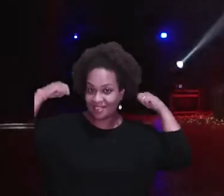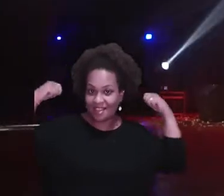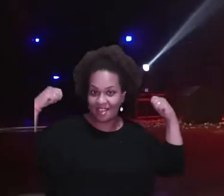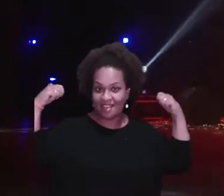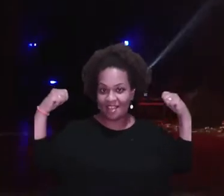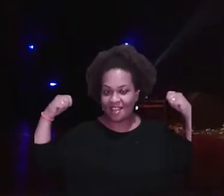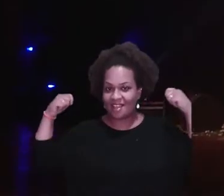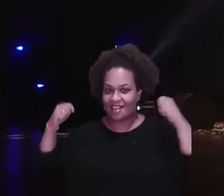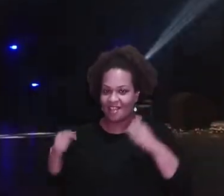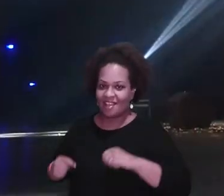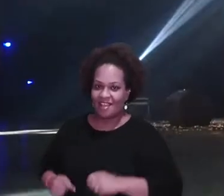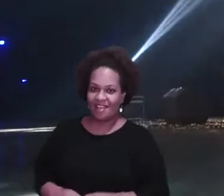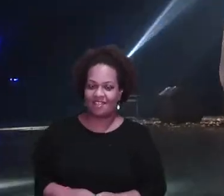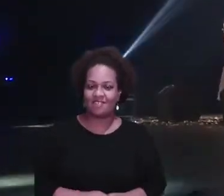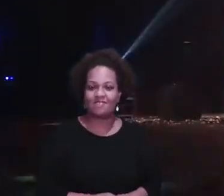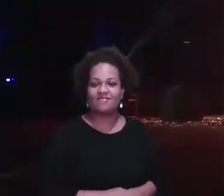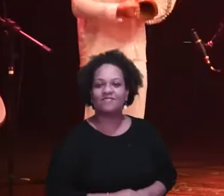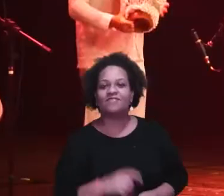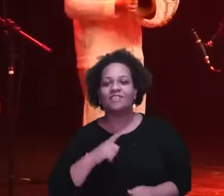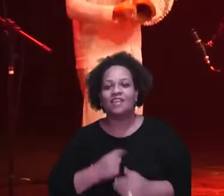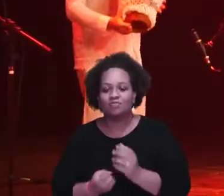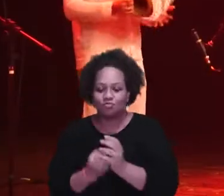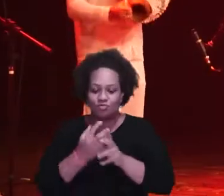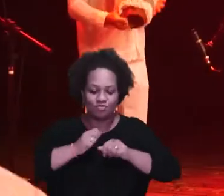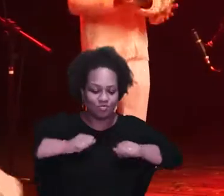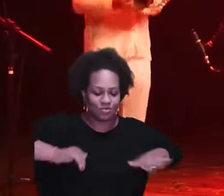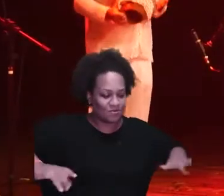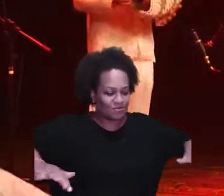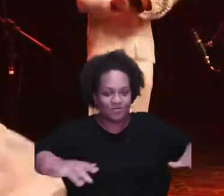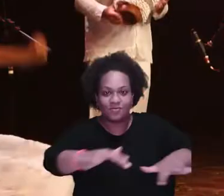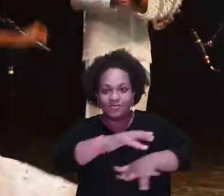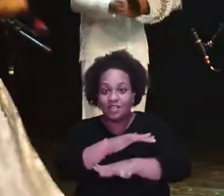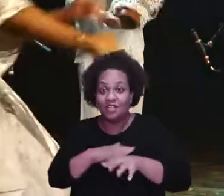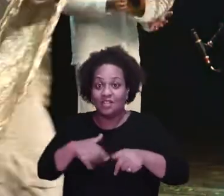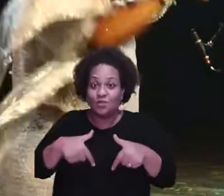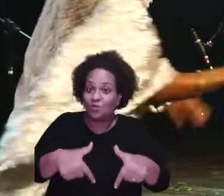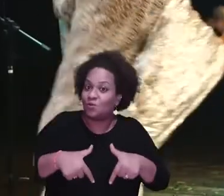parar tandara no topo é